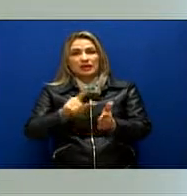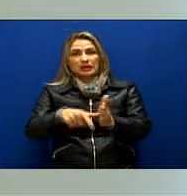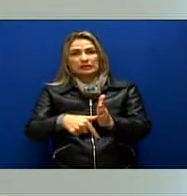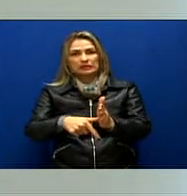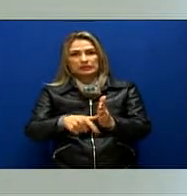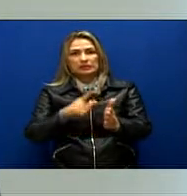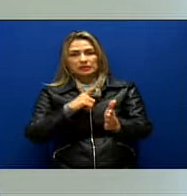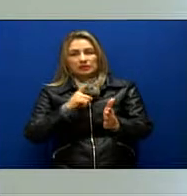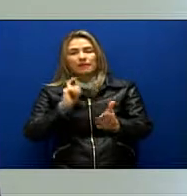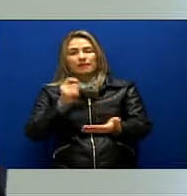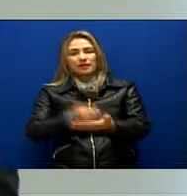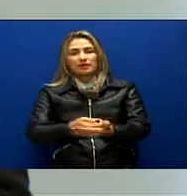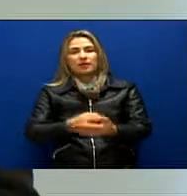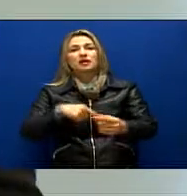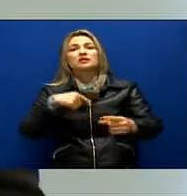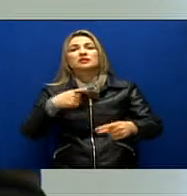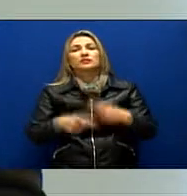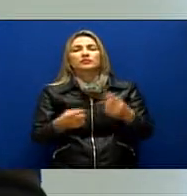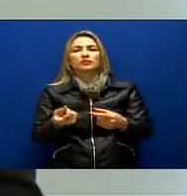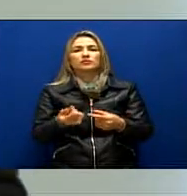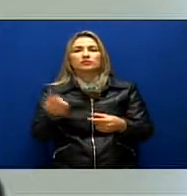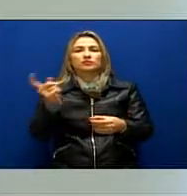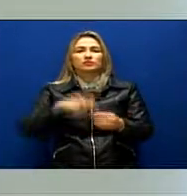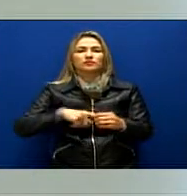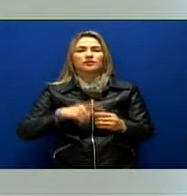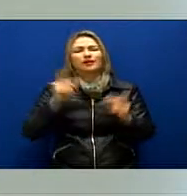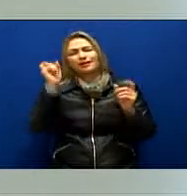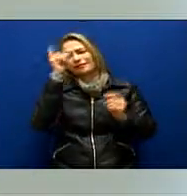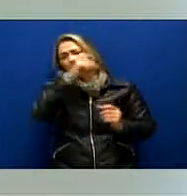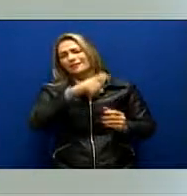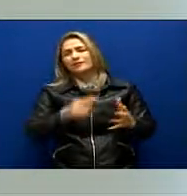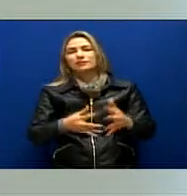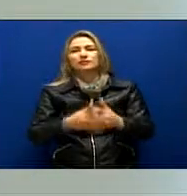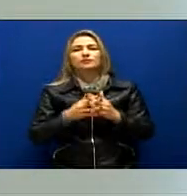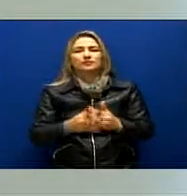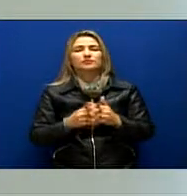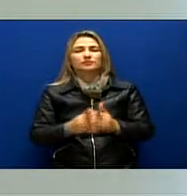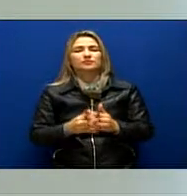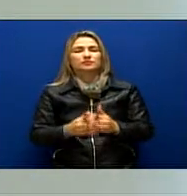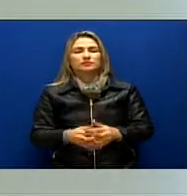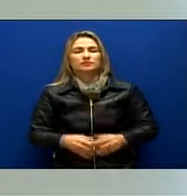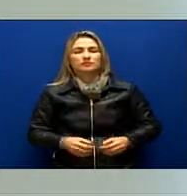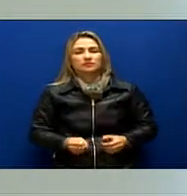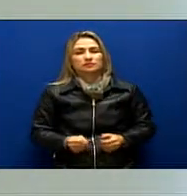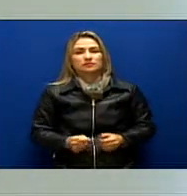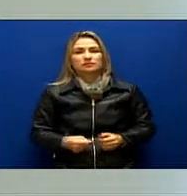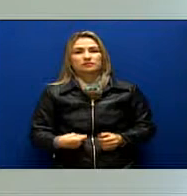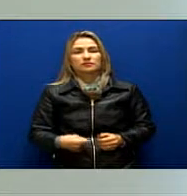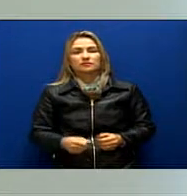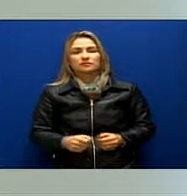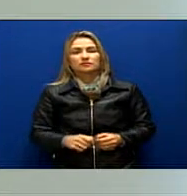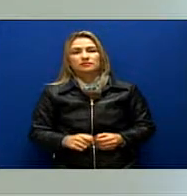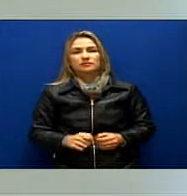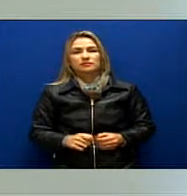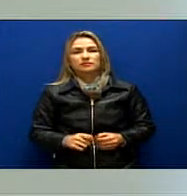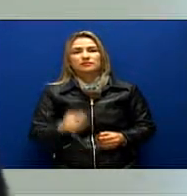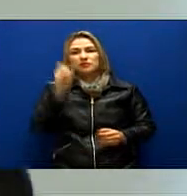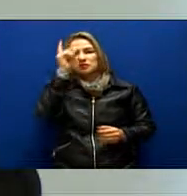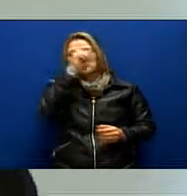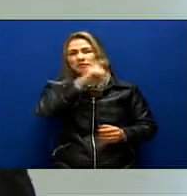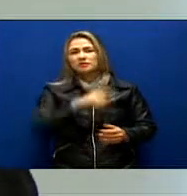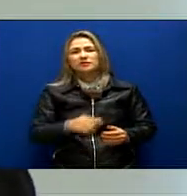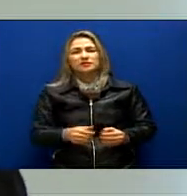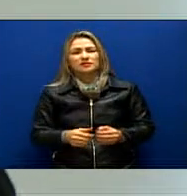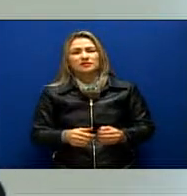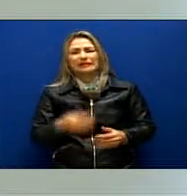a restituição. É um drama para a população pedir essa restituição. A burocracia, vereador Renan, acaba